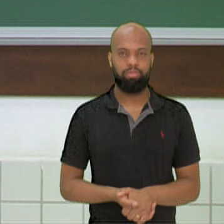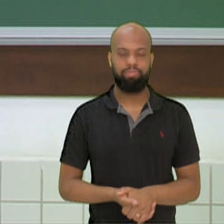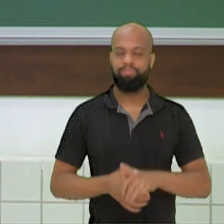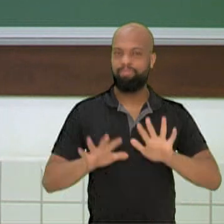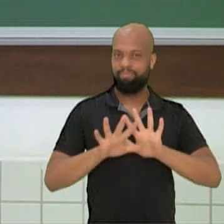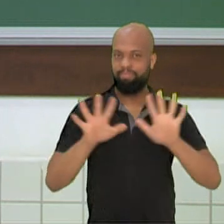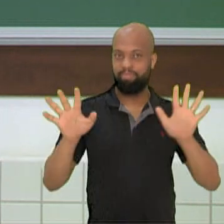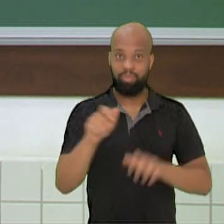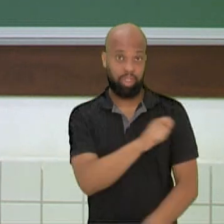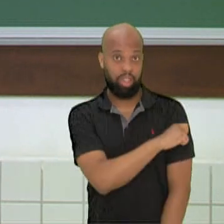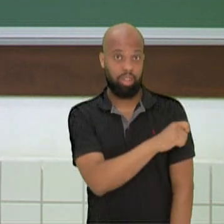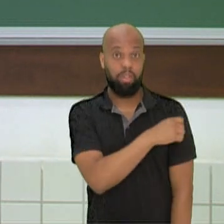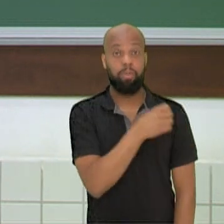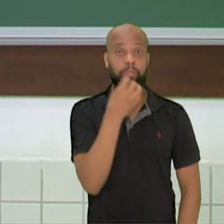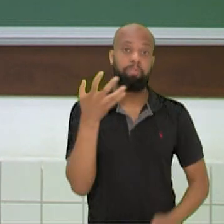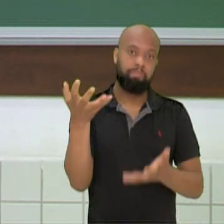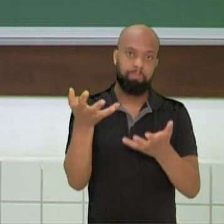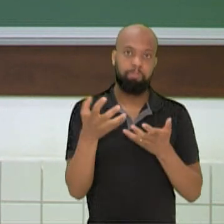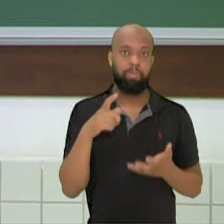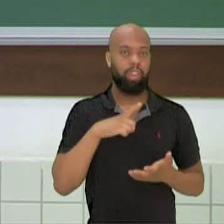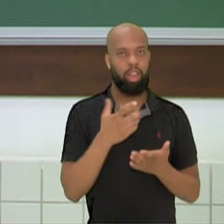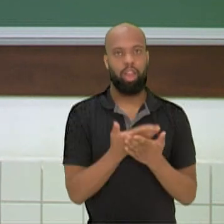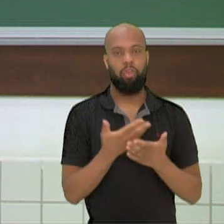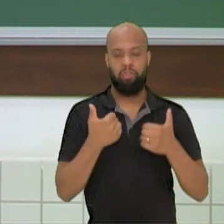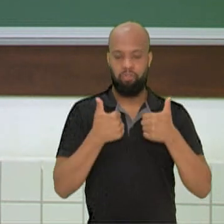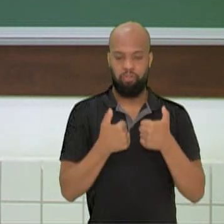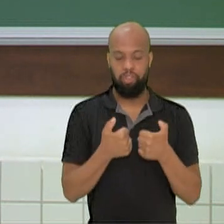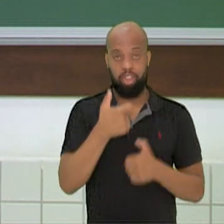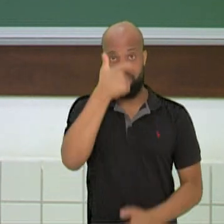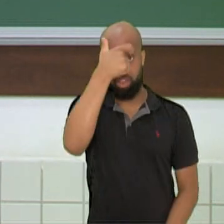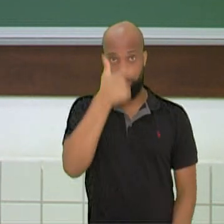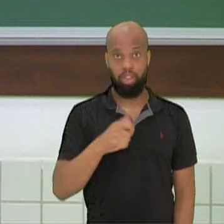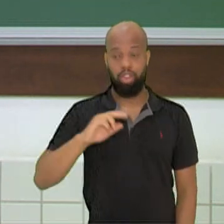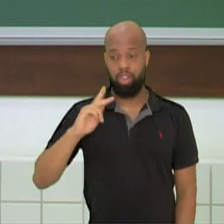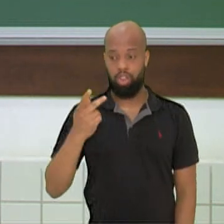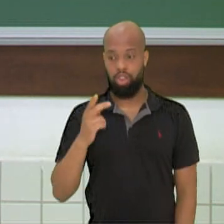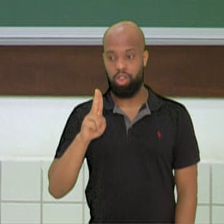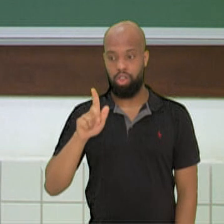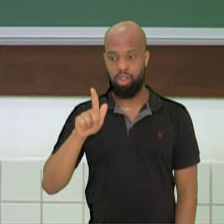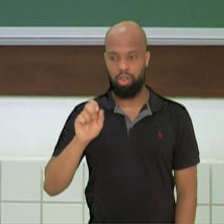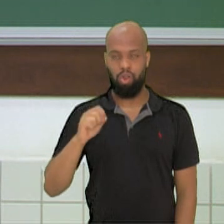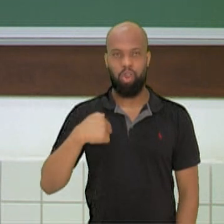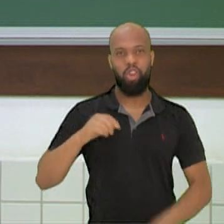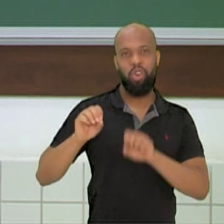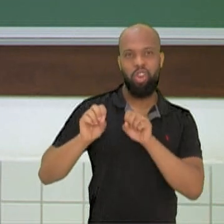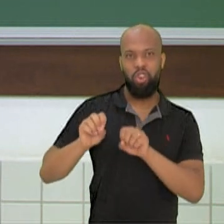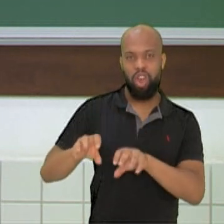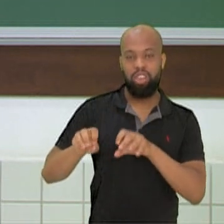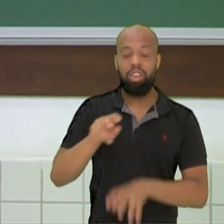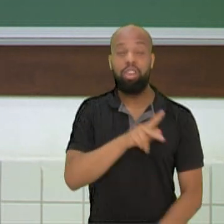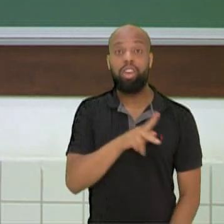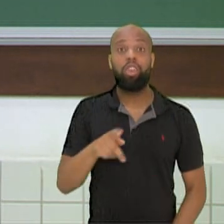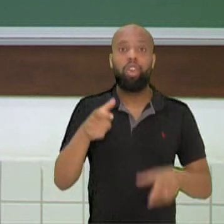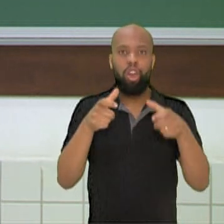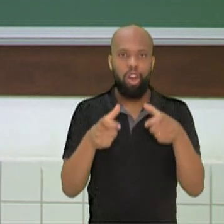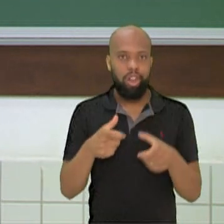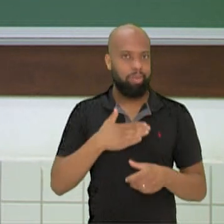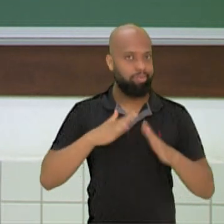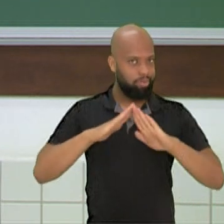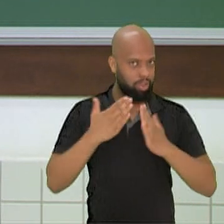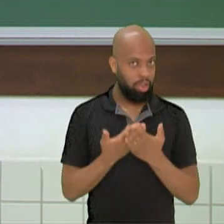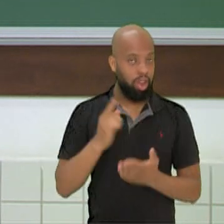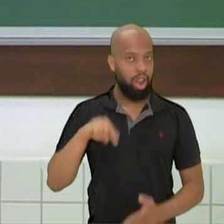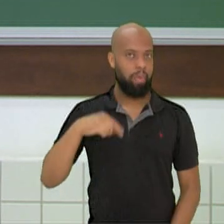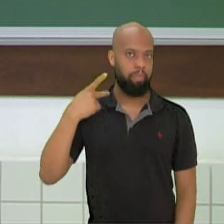Prezados alunos, sejam todos muito bem-vindos para mais uma aula de Física. Meu nome é Hugo Henrique, venho lá do município de Piraquara para estar trazendo para vocês ali mais